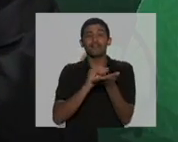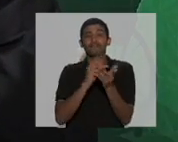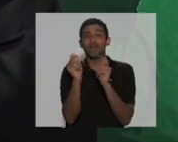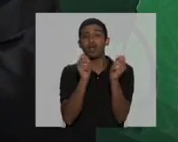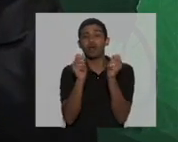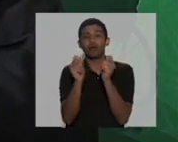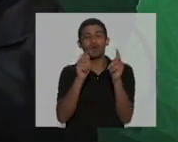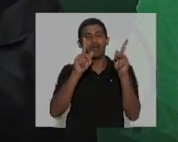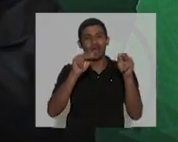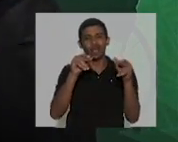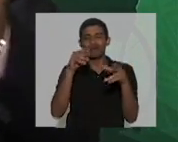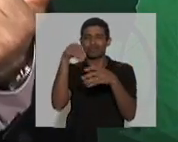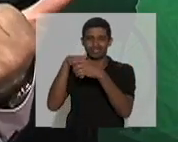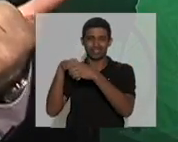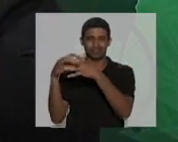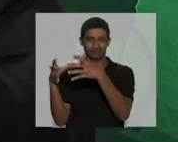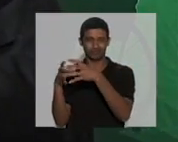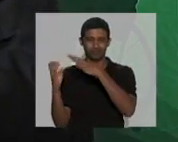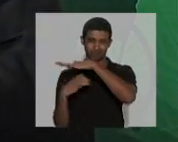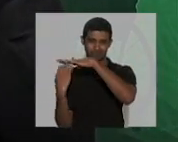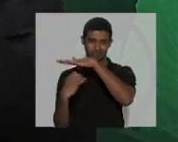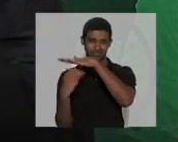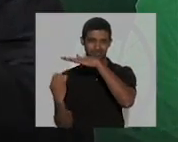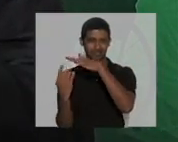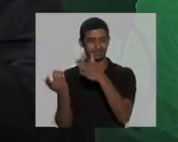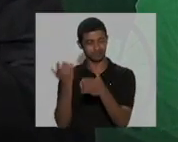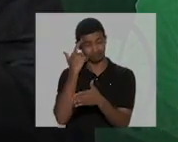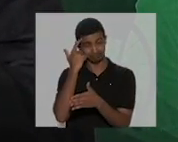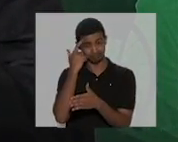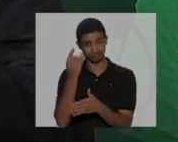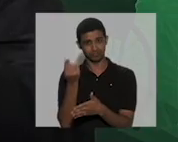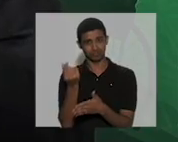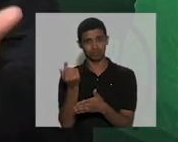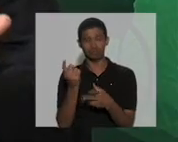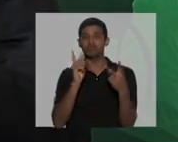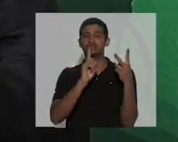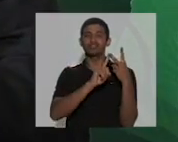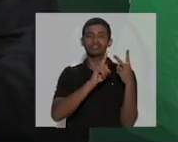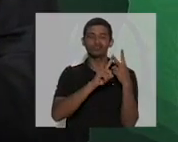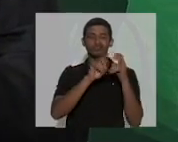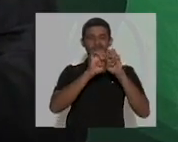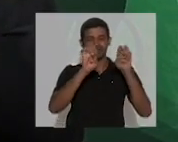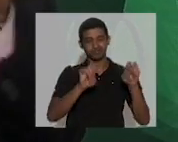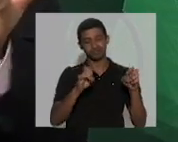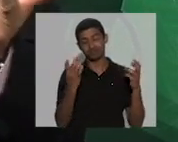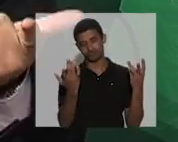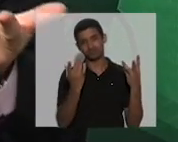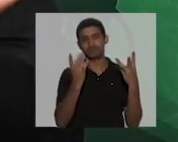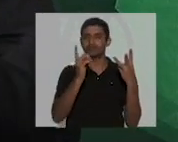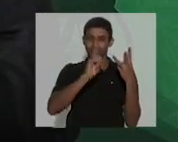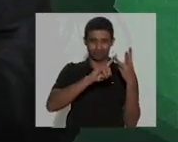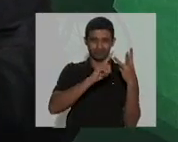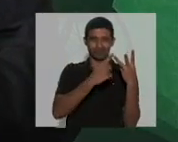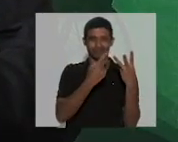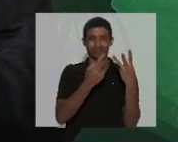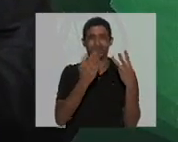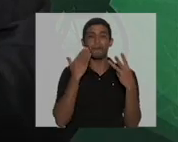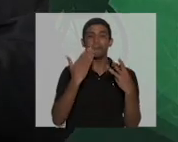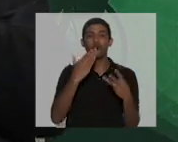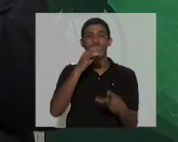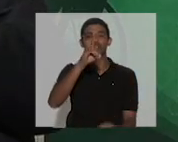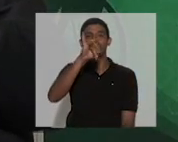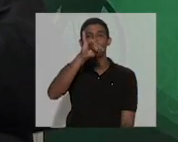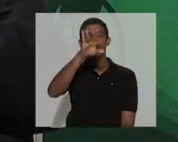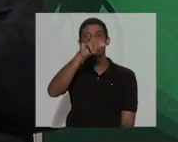como existem nas sociedades empresárias, primeiro ponto. A segunda questão estrutural, terceira, nós falamos de processo